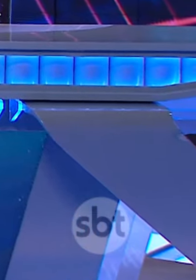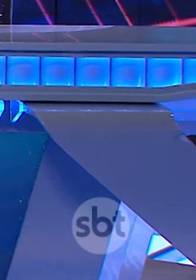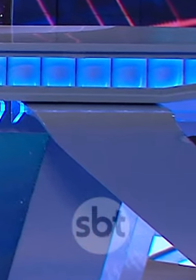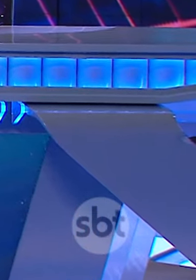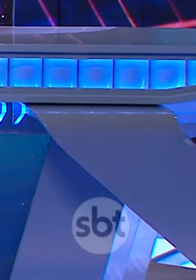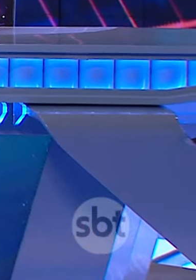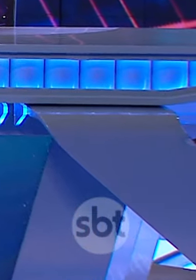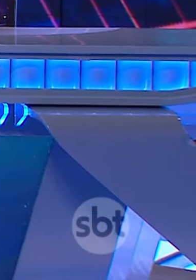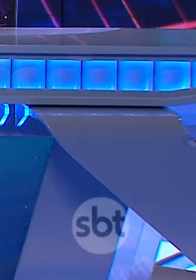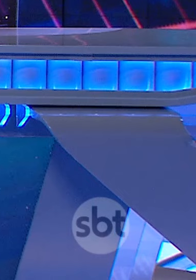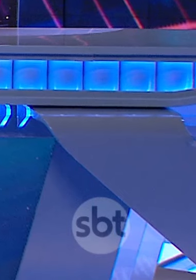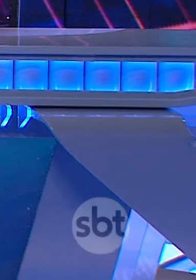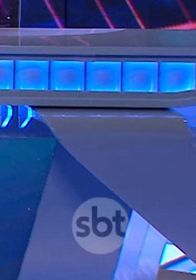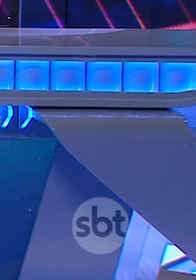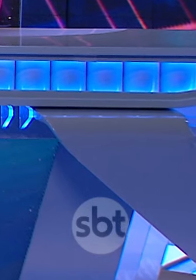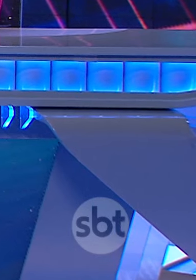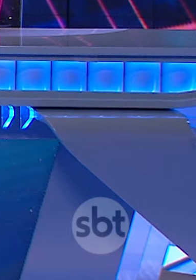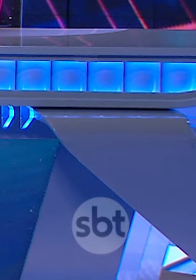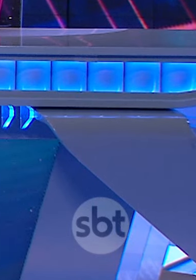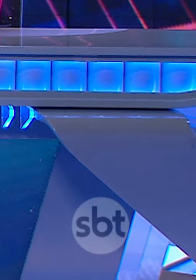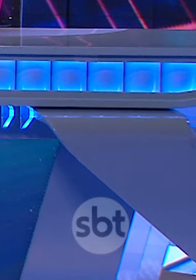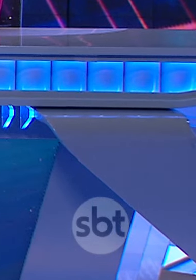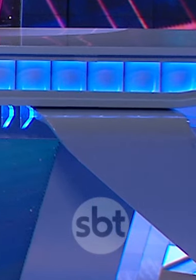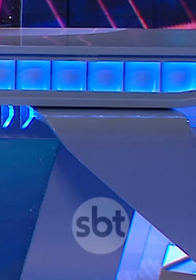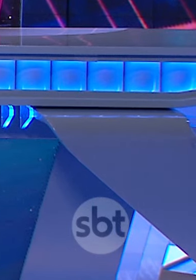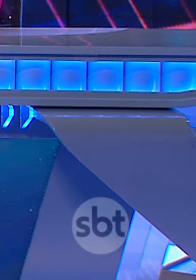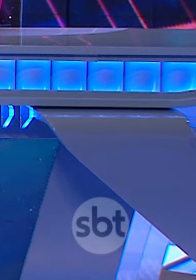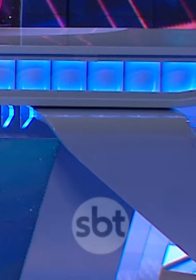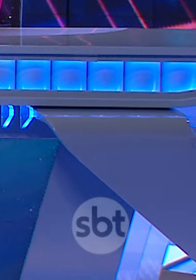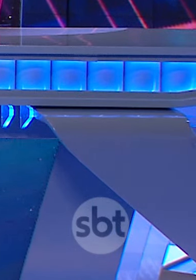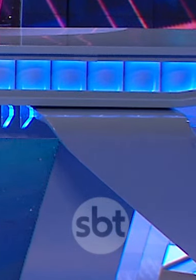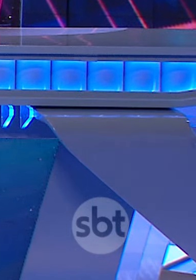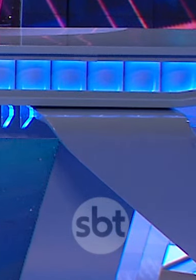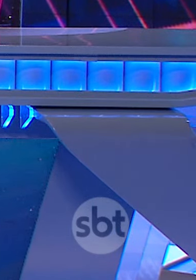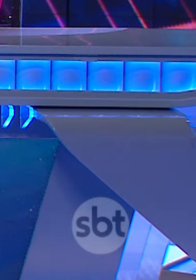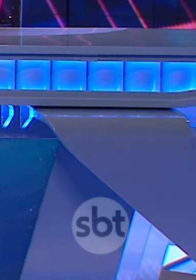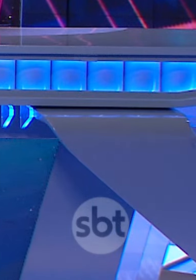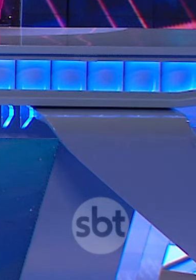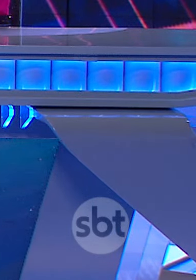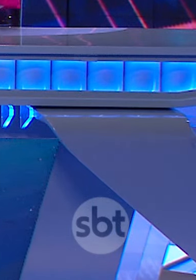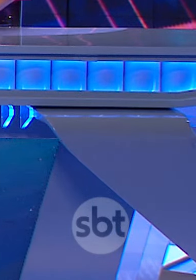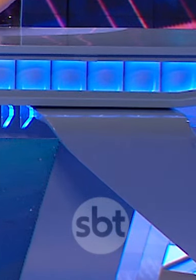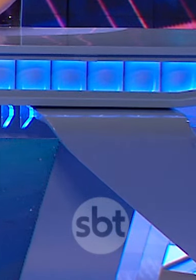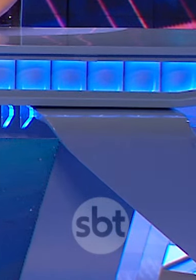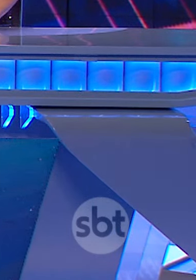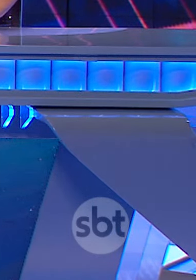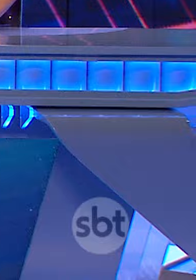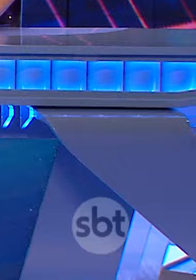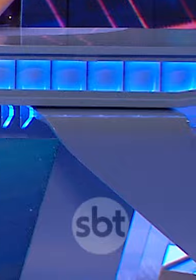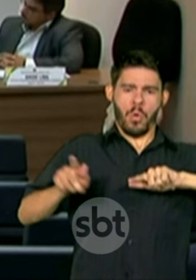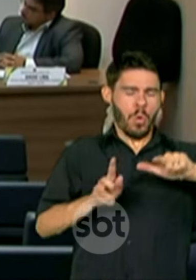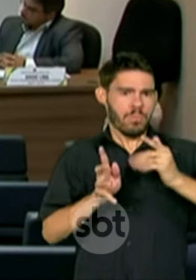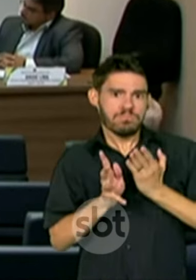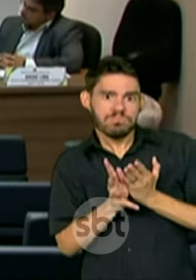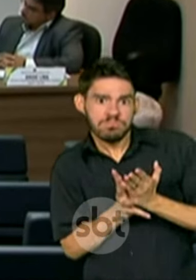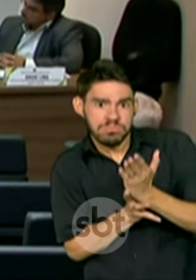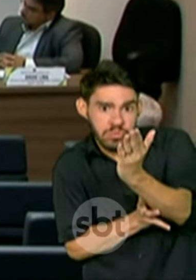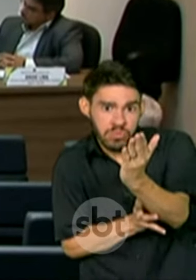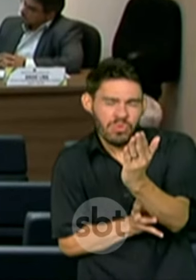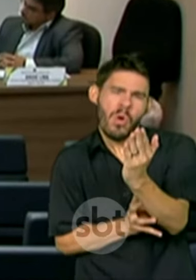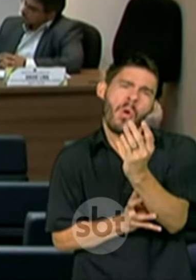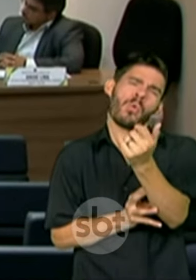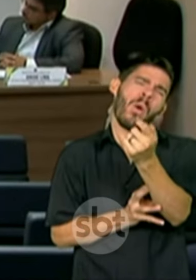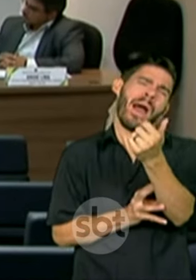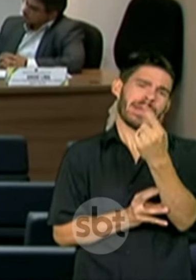a retomada dos investimentos na floresta, após 4 anos de paralisação no governo Bolsonaro. Além